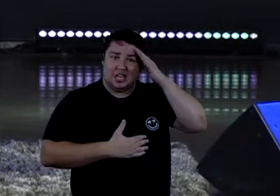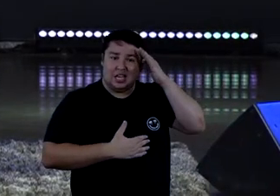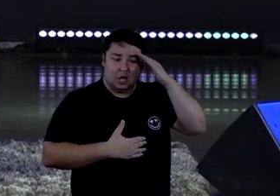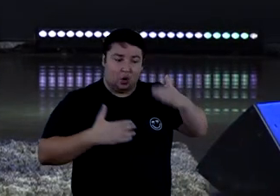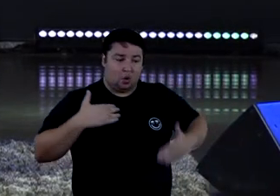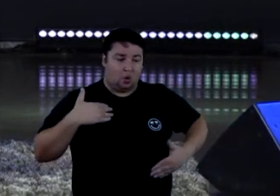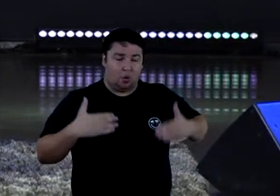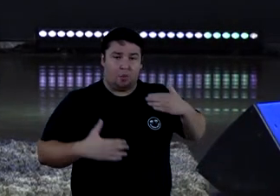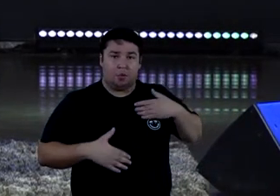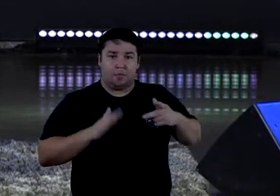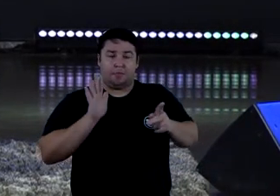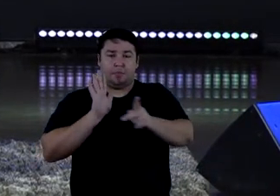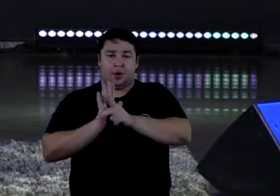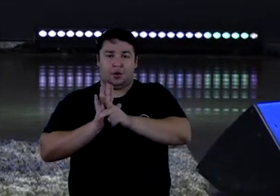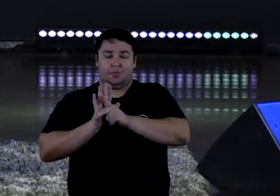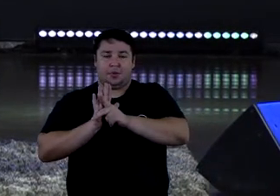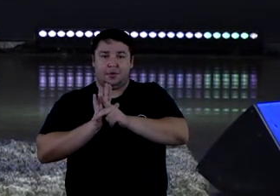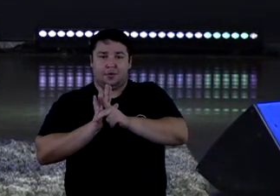corpo.